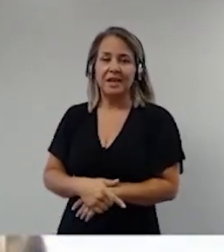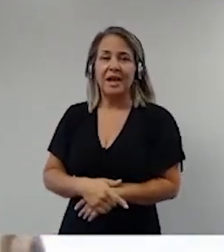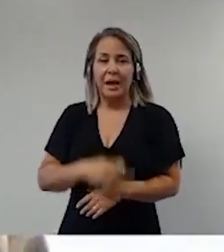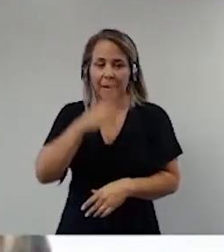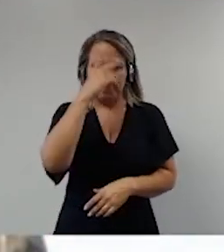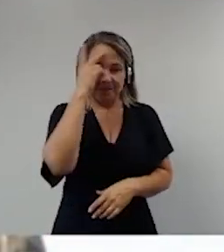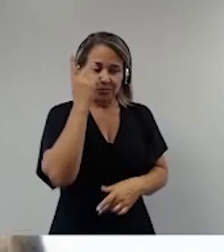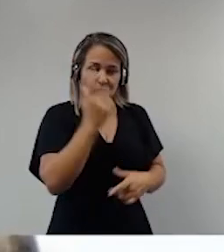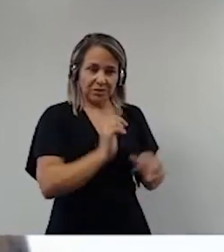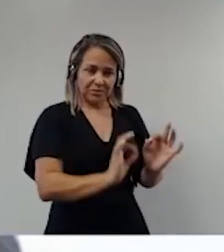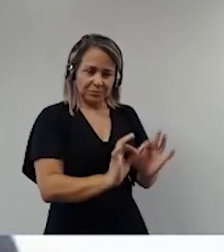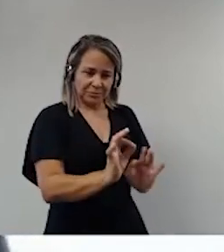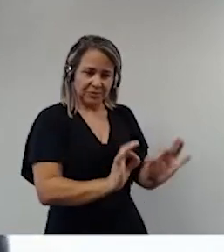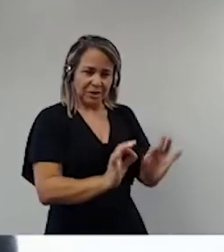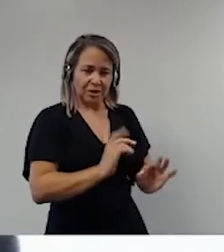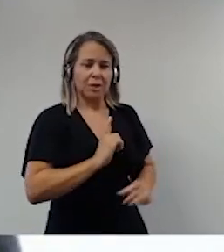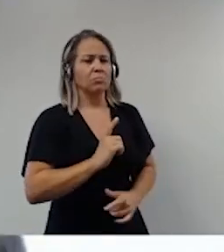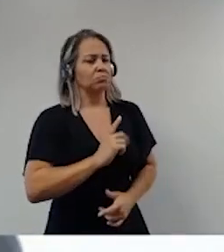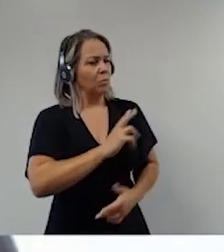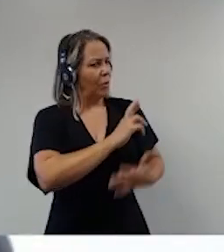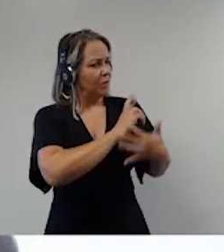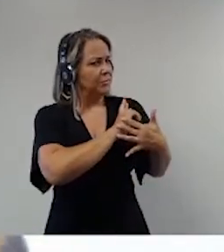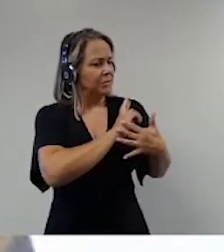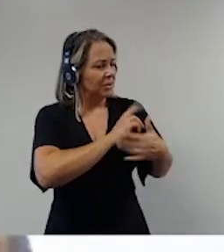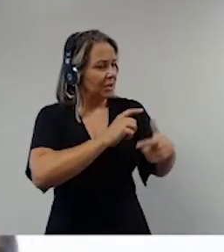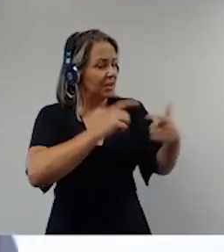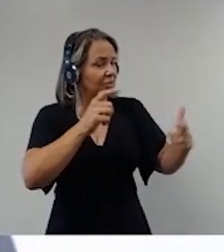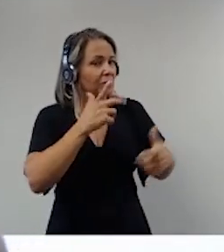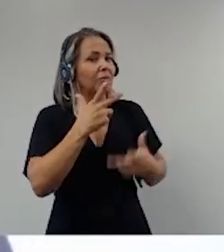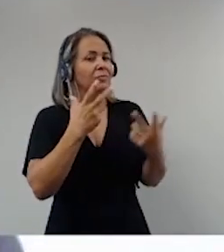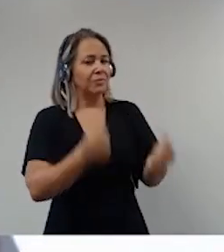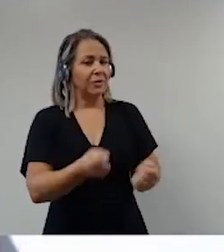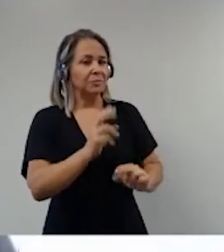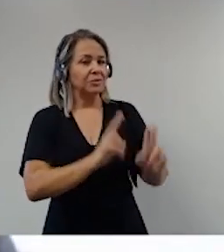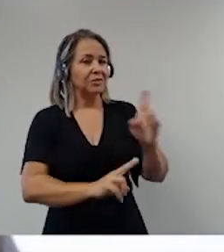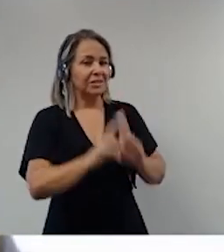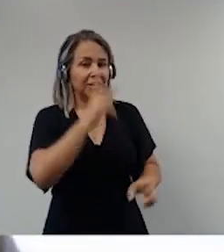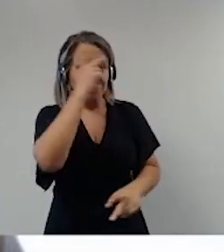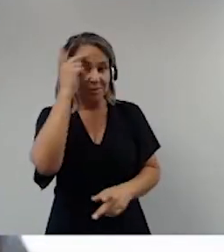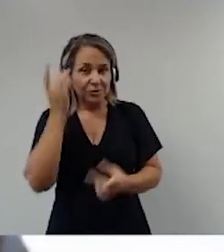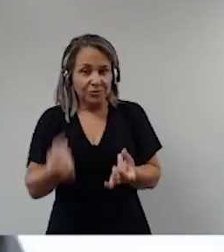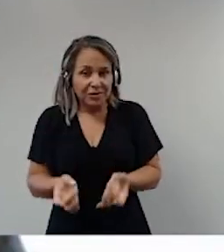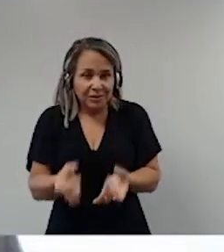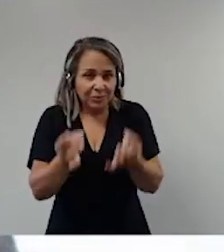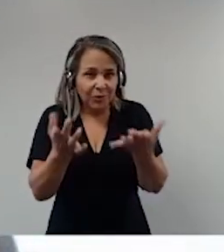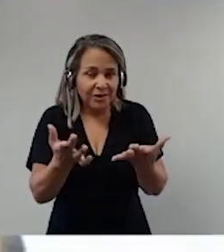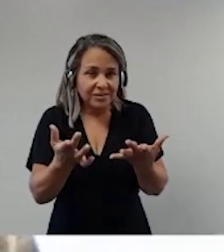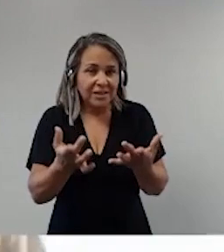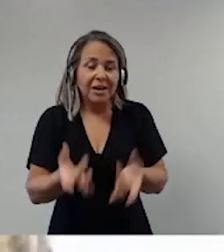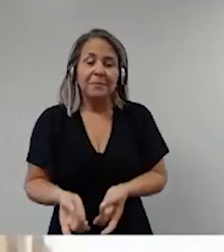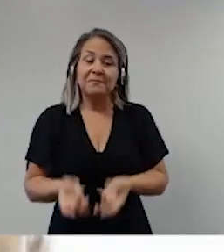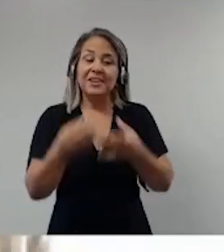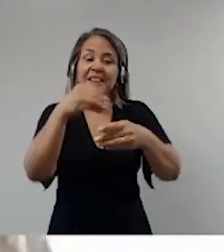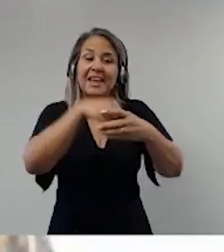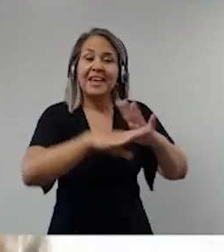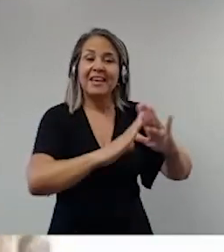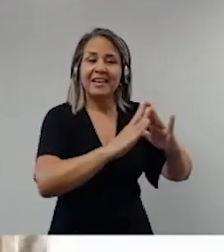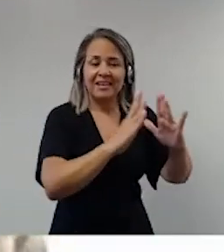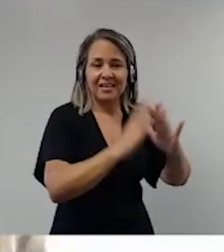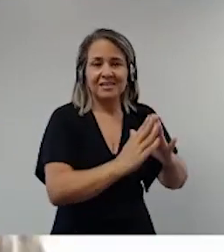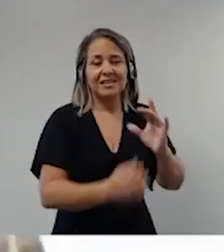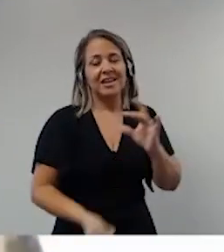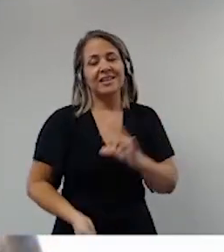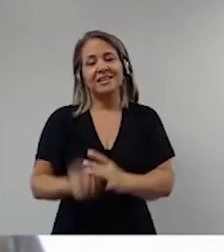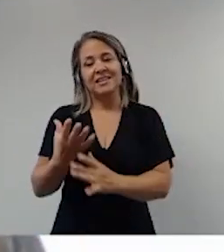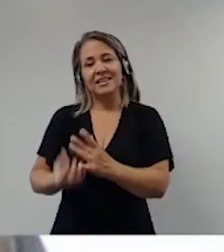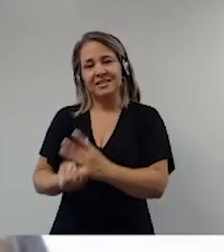operações bem competente falou o seguinte, vamos usar essas pessoas para vender de casa. Nós criamos, então, o que foi bem divulgado